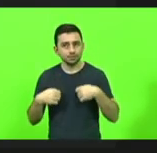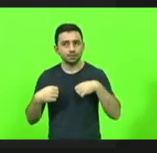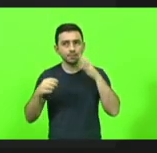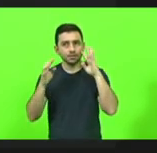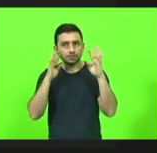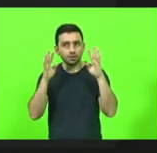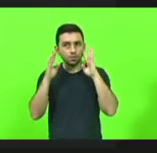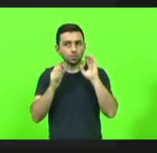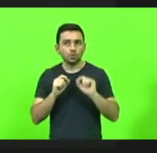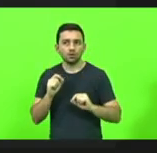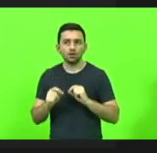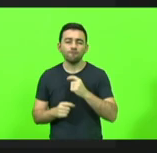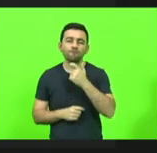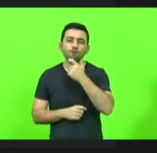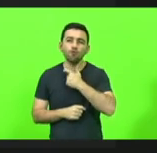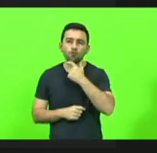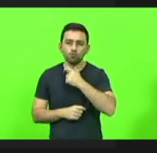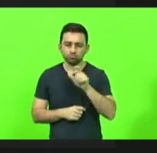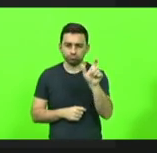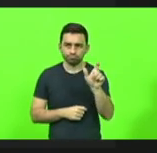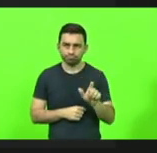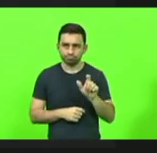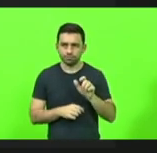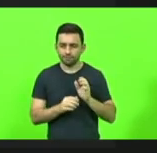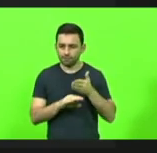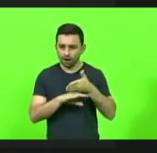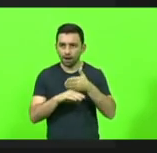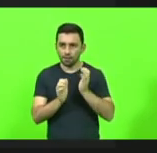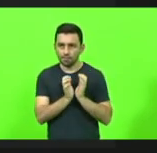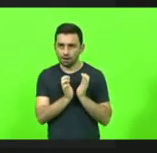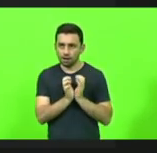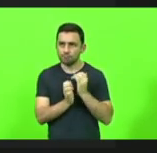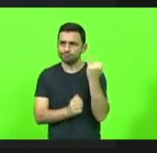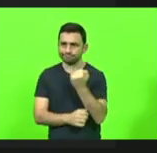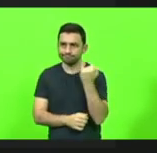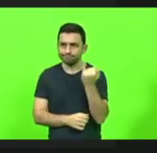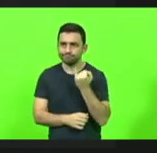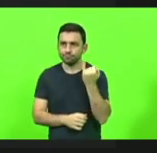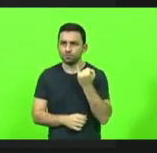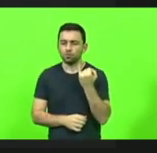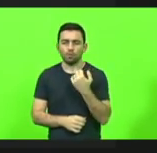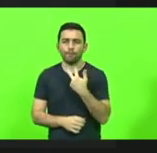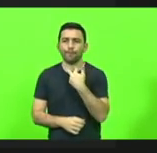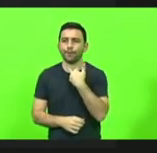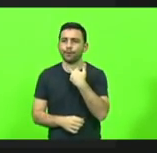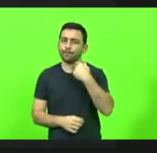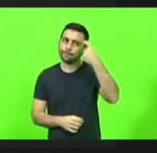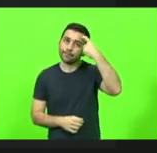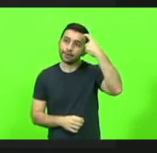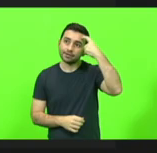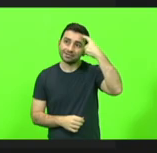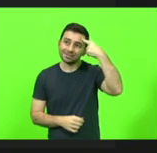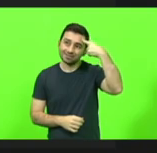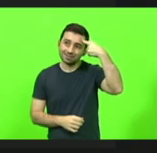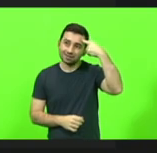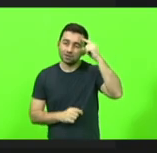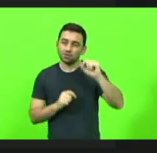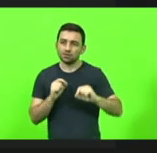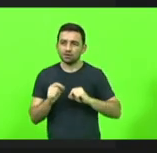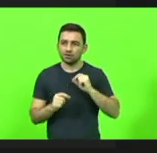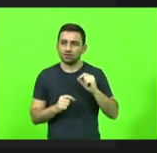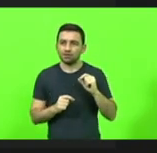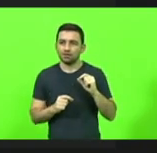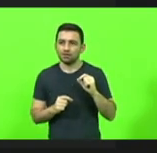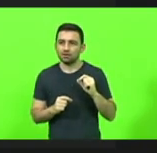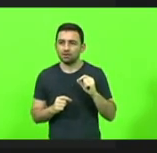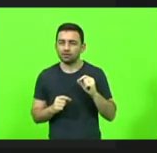seguinte: fonoaudiólogo em APAE é fundamental. Nós não podemos pensar em cogitar a ideia de